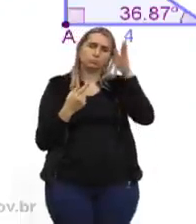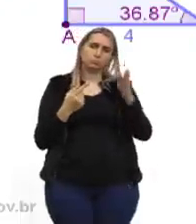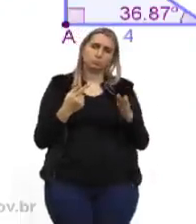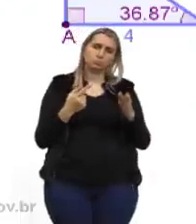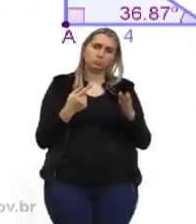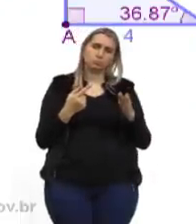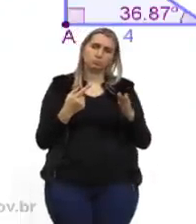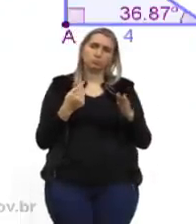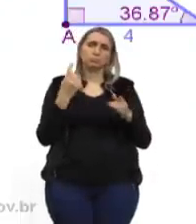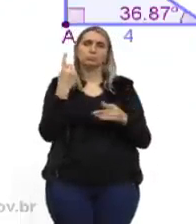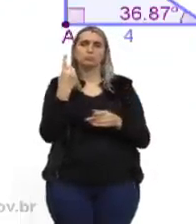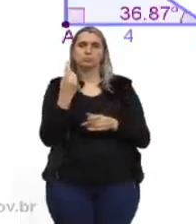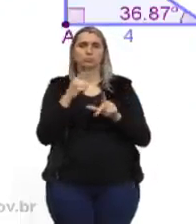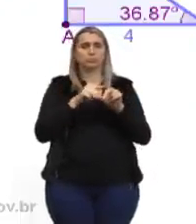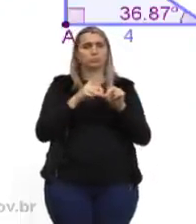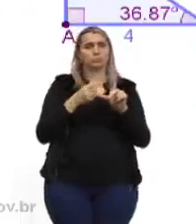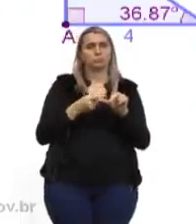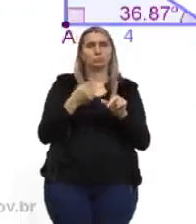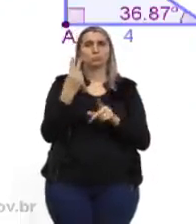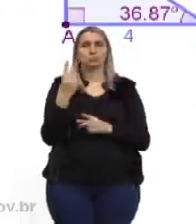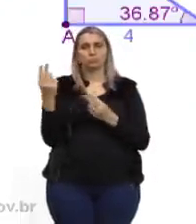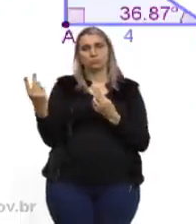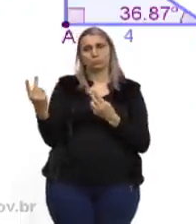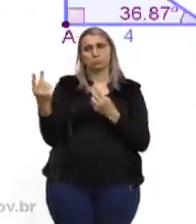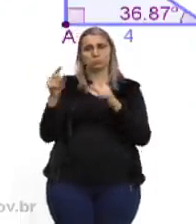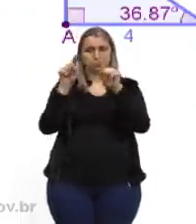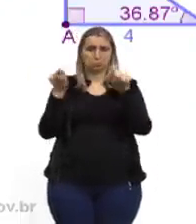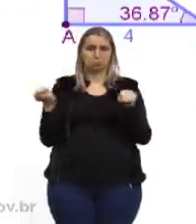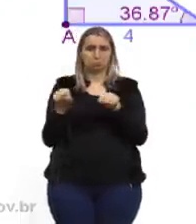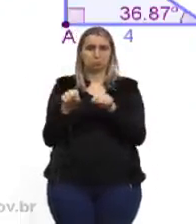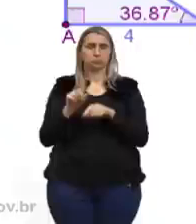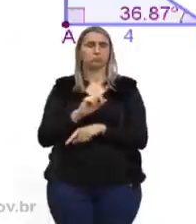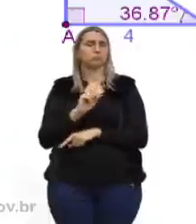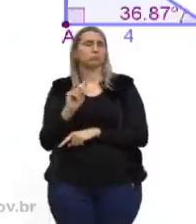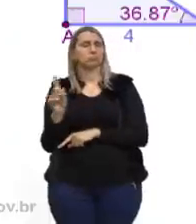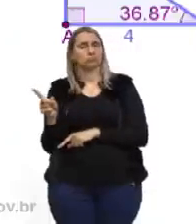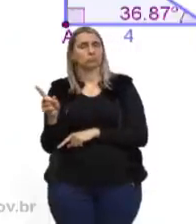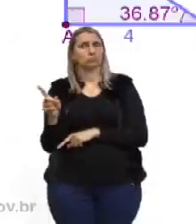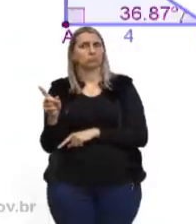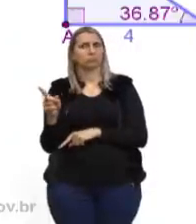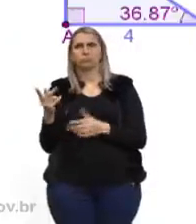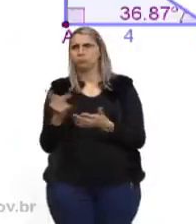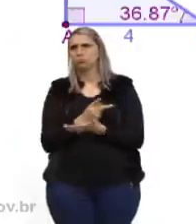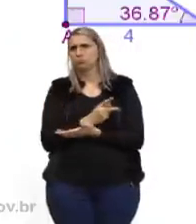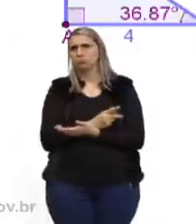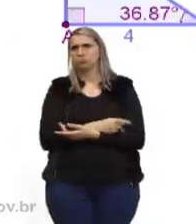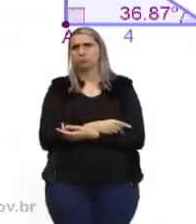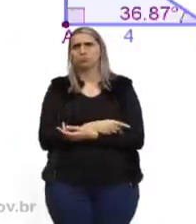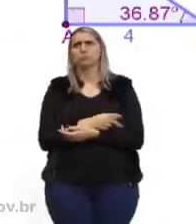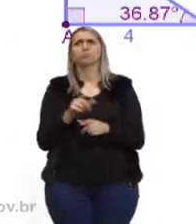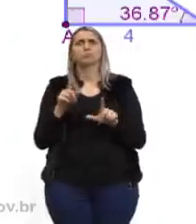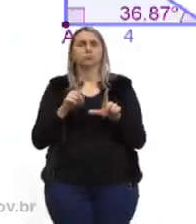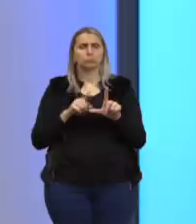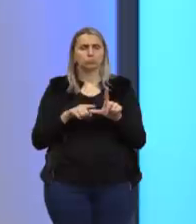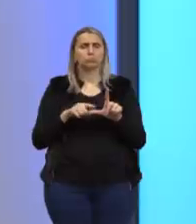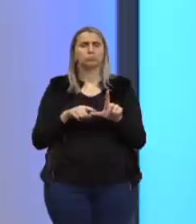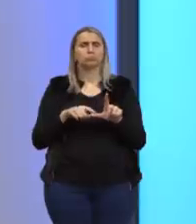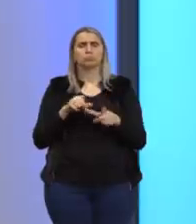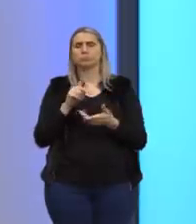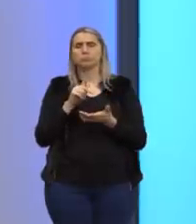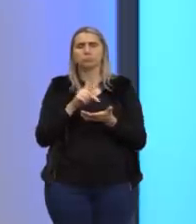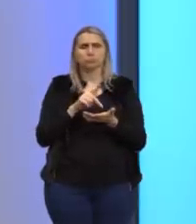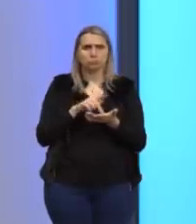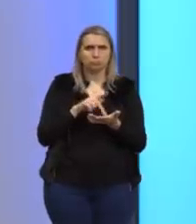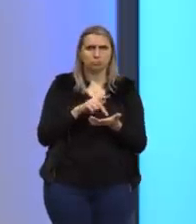ângulo de dois triângulos. É isso? Não, né? Ó, é incorreta, porque na verdade esses triângulos aqui são